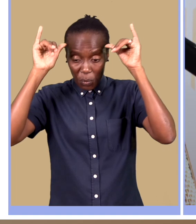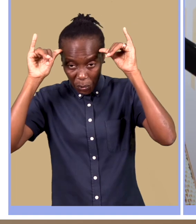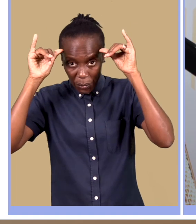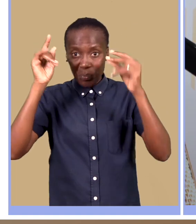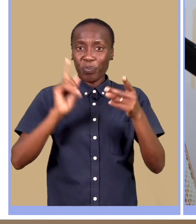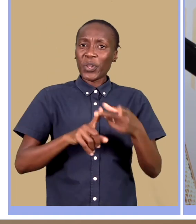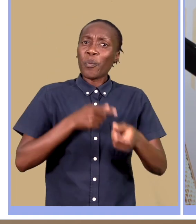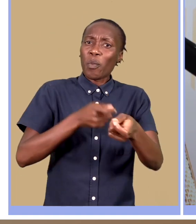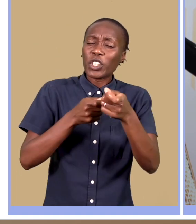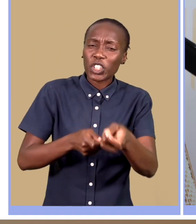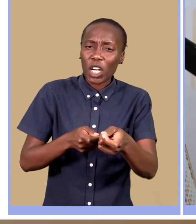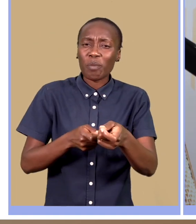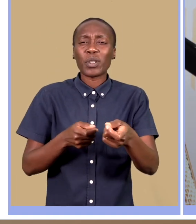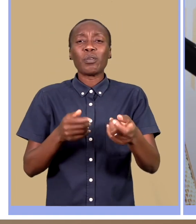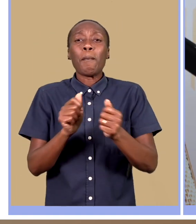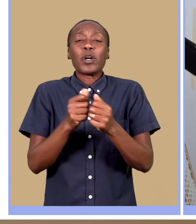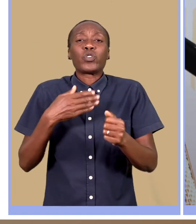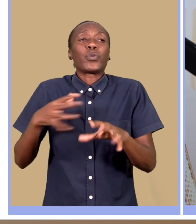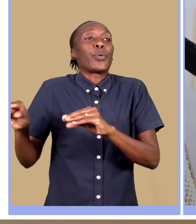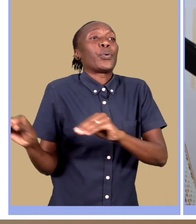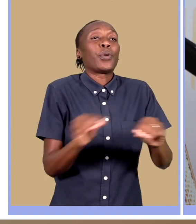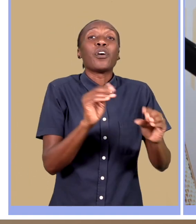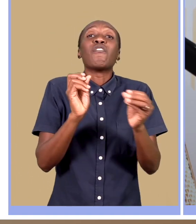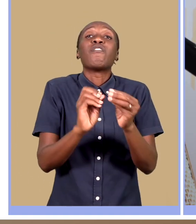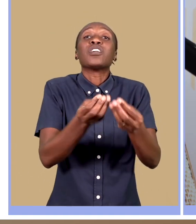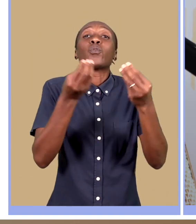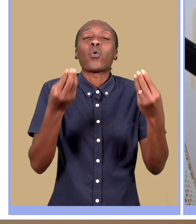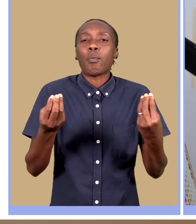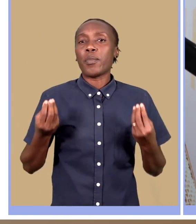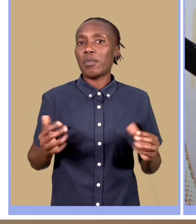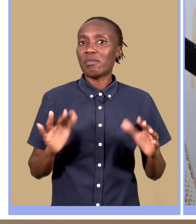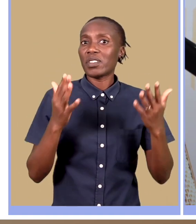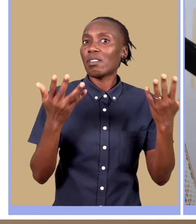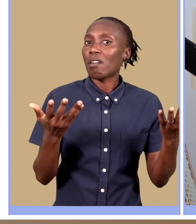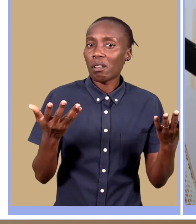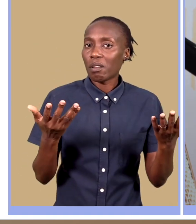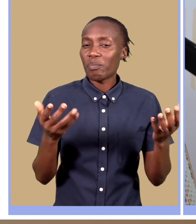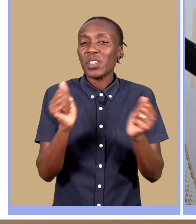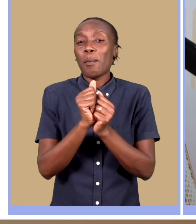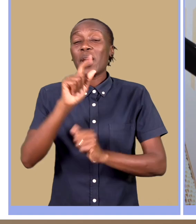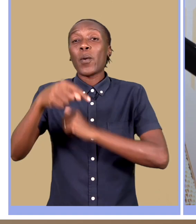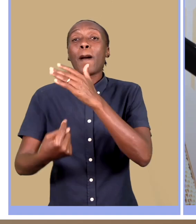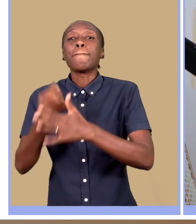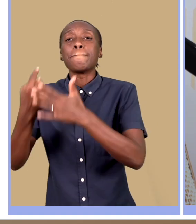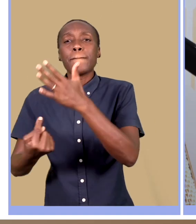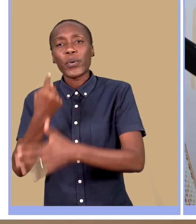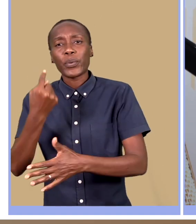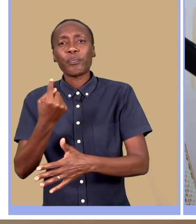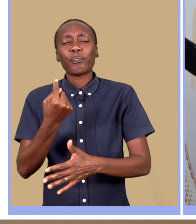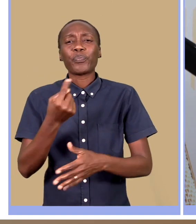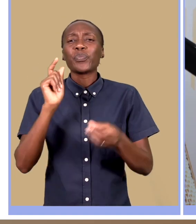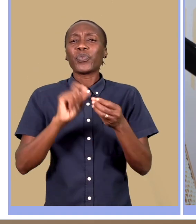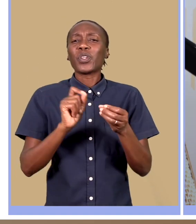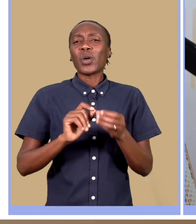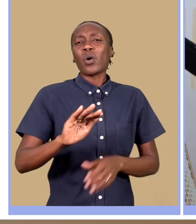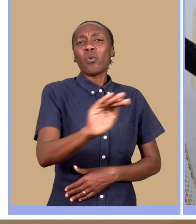não seria nada. Mas aqui entra em jogo outro fator que eu acho muito importante, a percepção do risco. Ou seja,